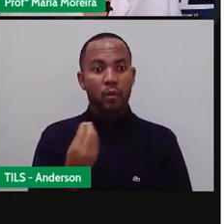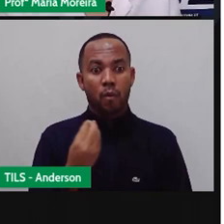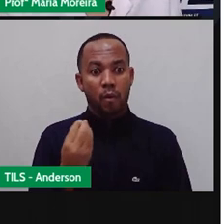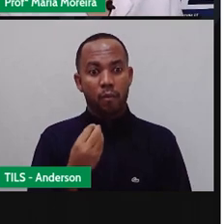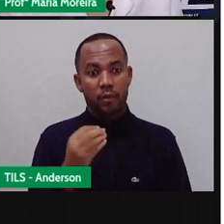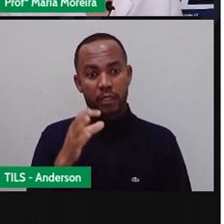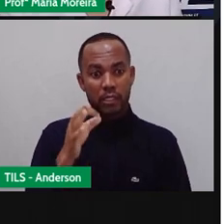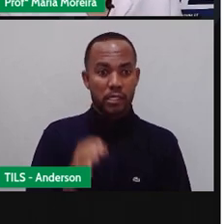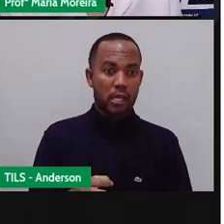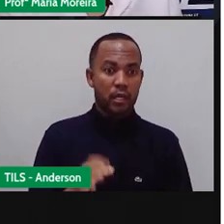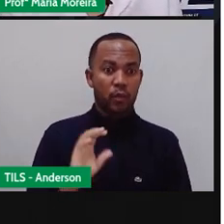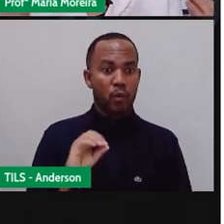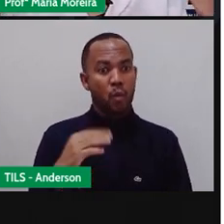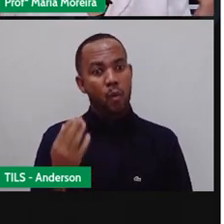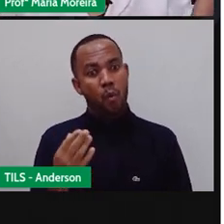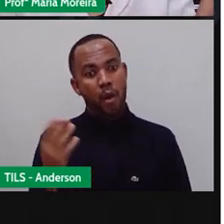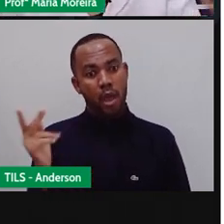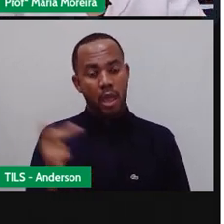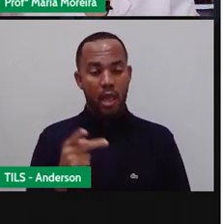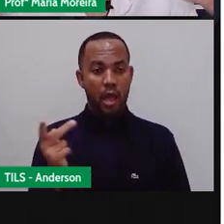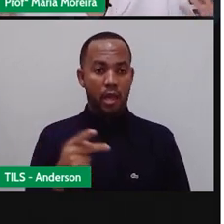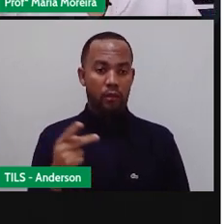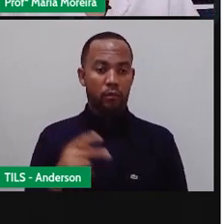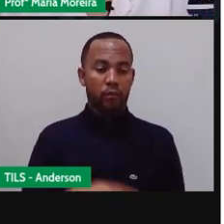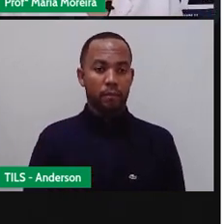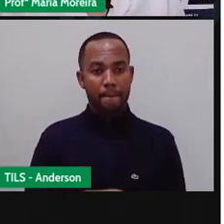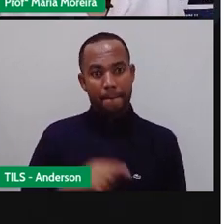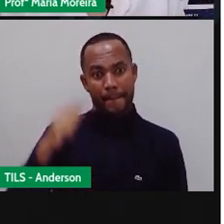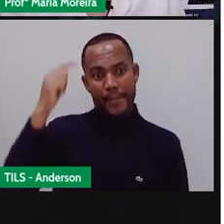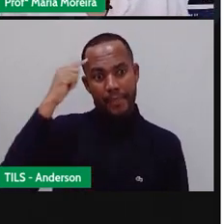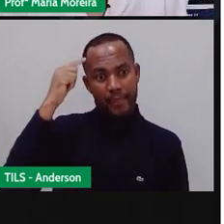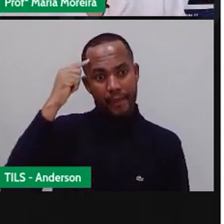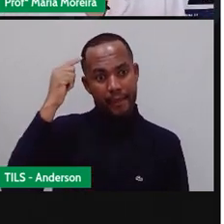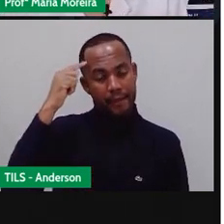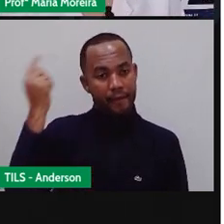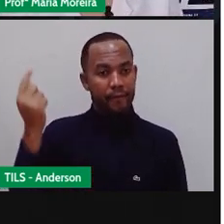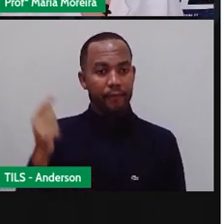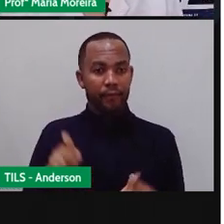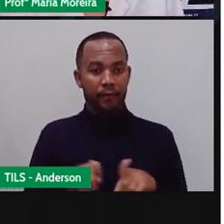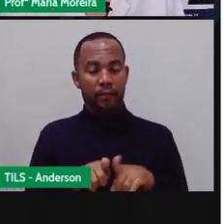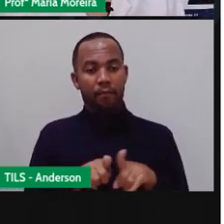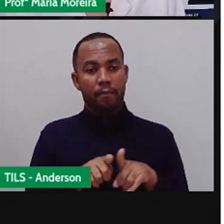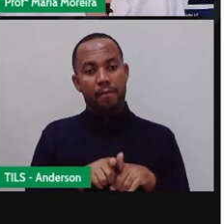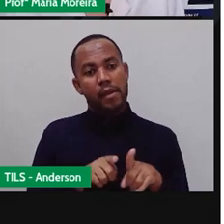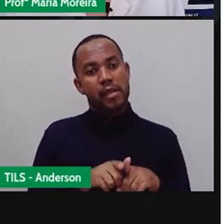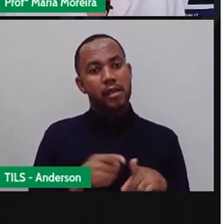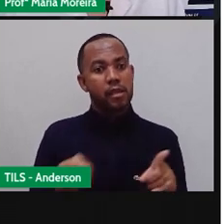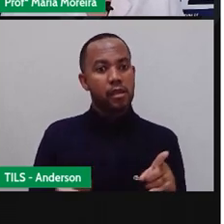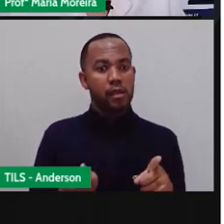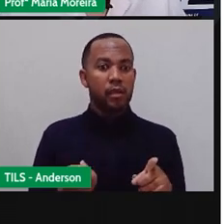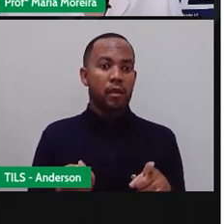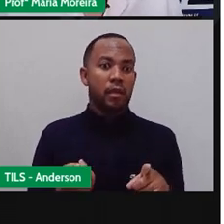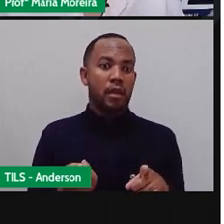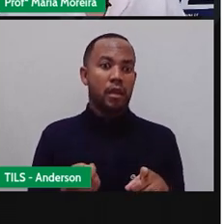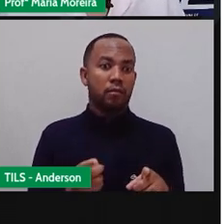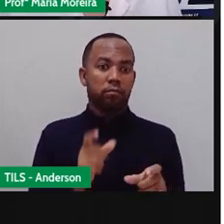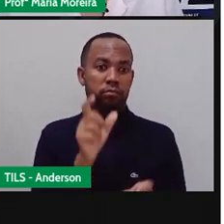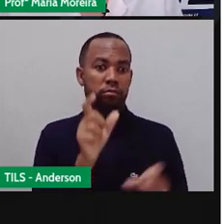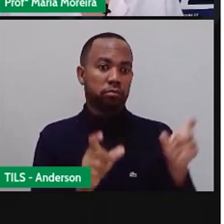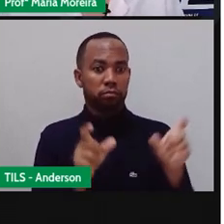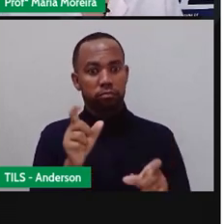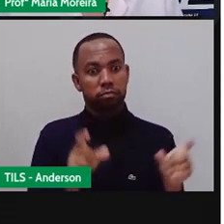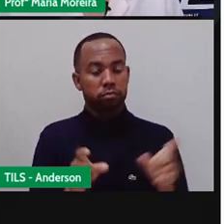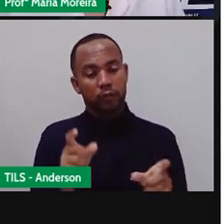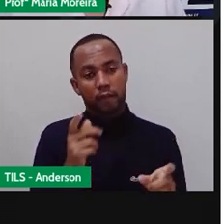seria real né E essa disseminação de ideias e contextos estaria completamente comprometida porque eu iria